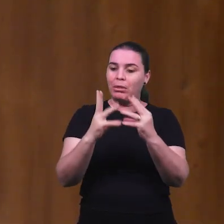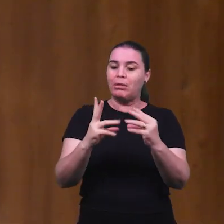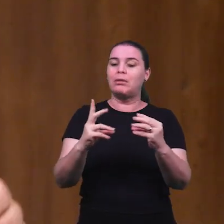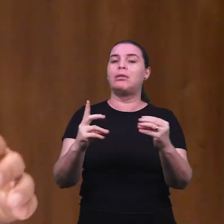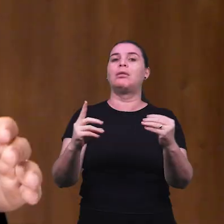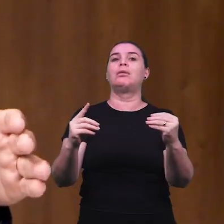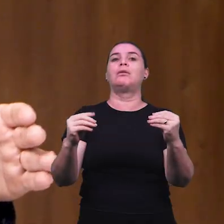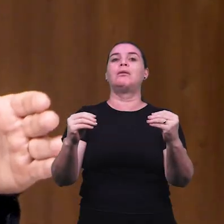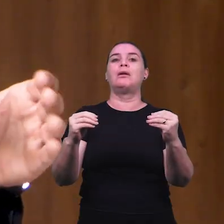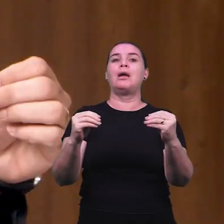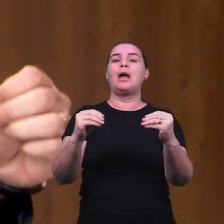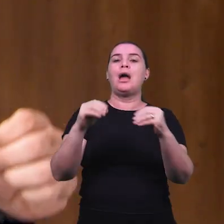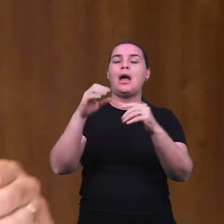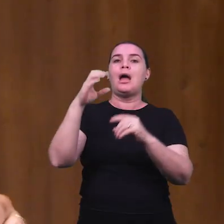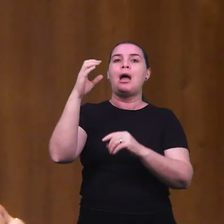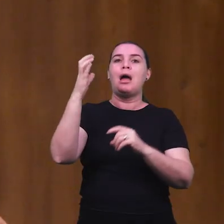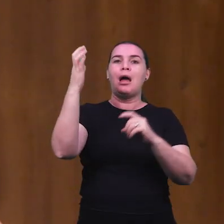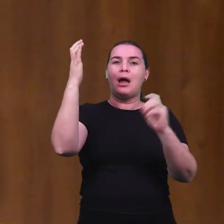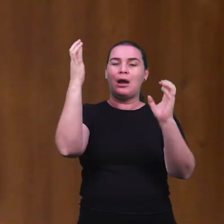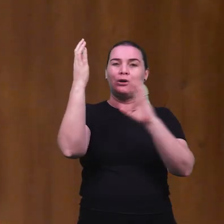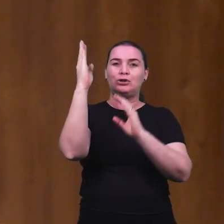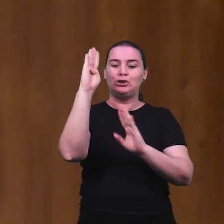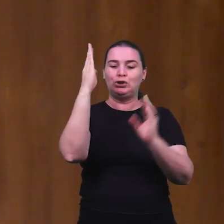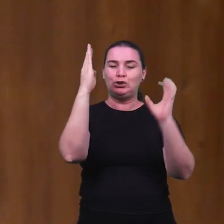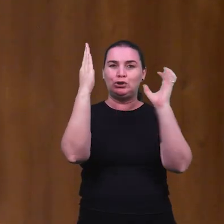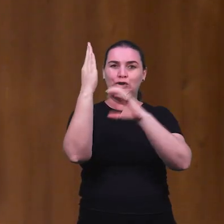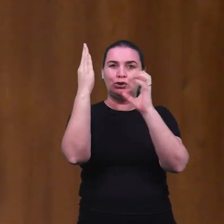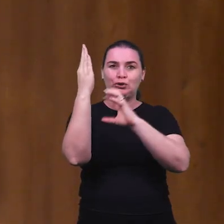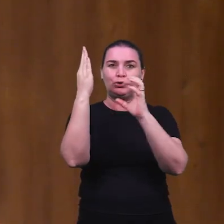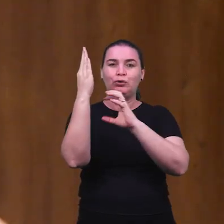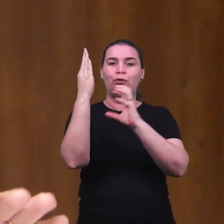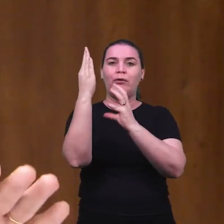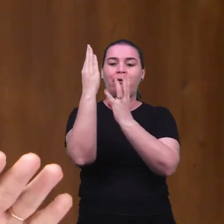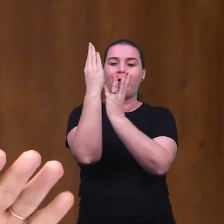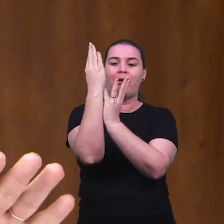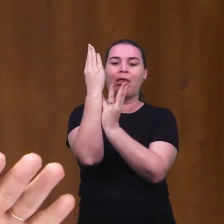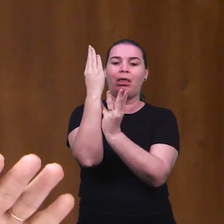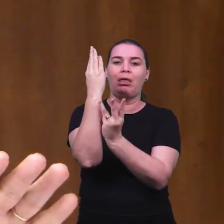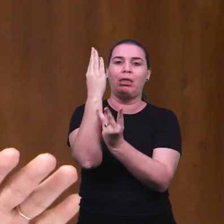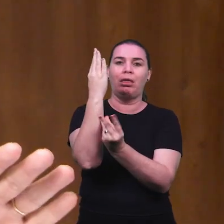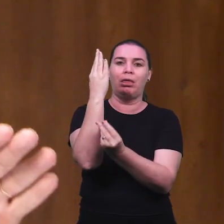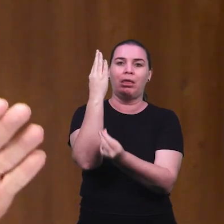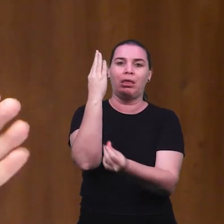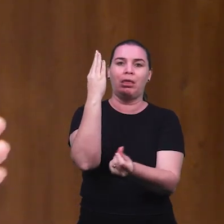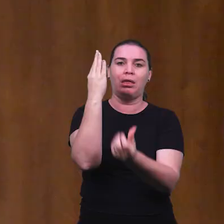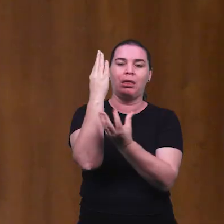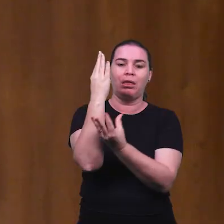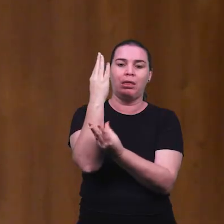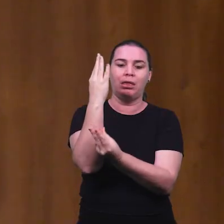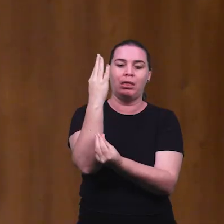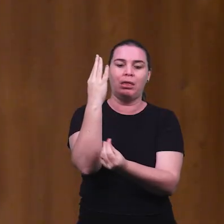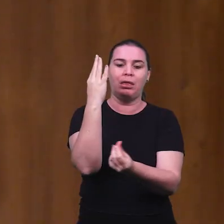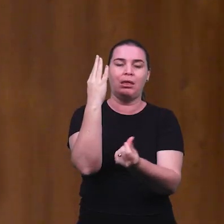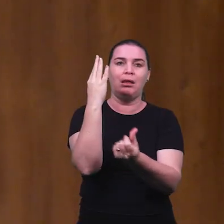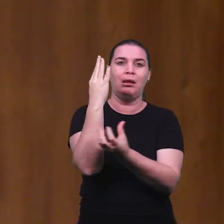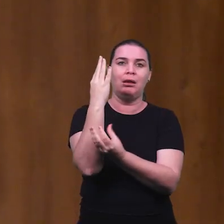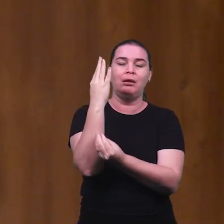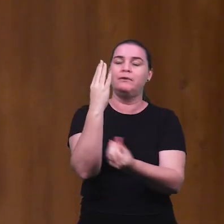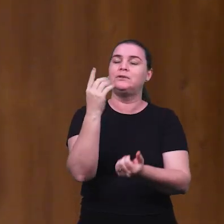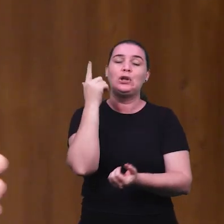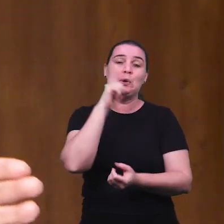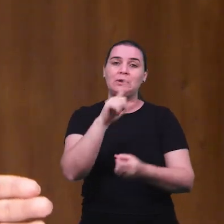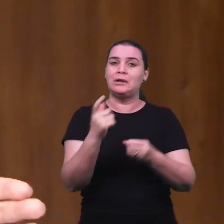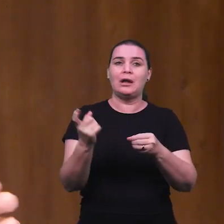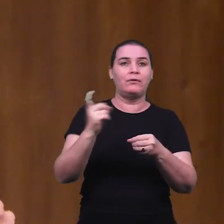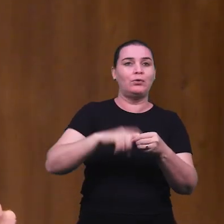vai chegar um momento, a chuva vai bater, as intempéries vão bater, ela vai apodrecer e você não serve mais, você não consegue voltar a madeira apodrecida